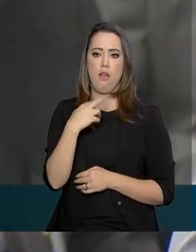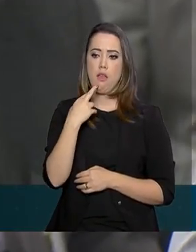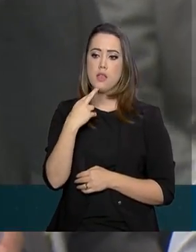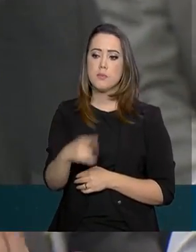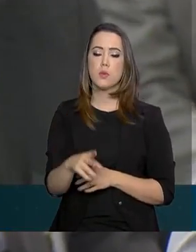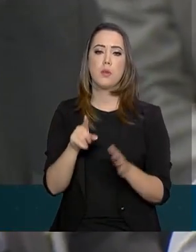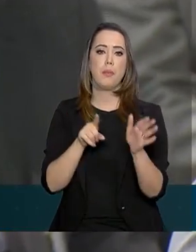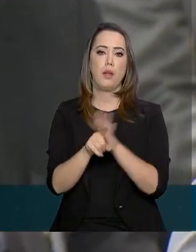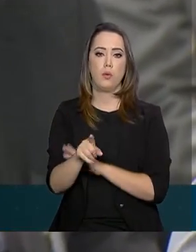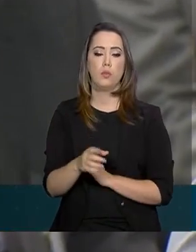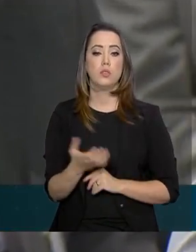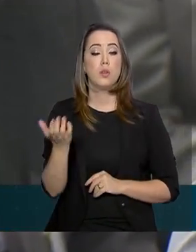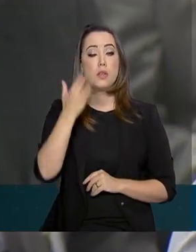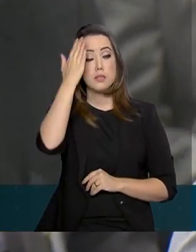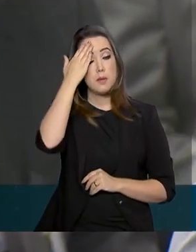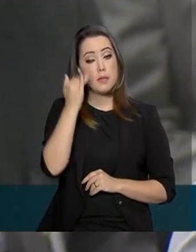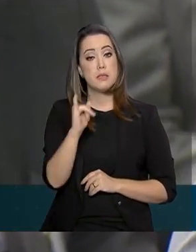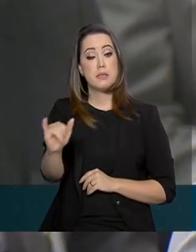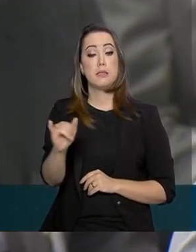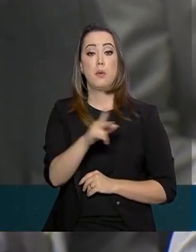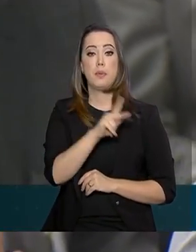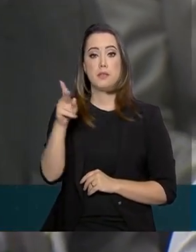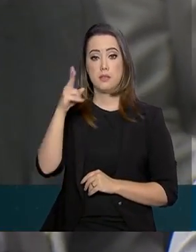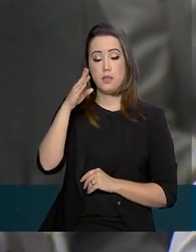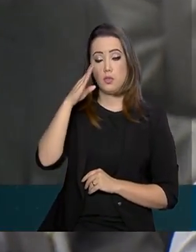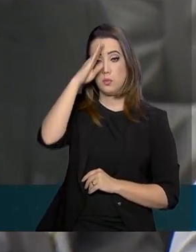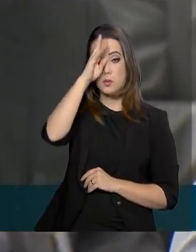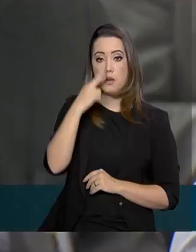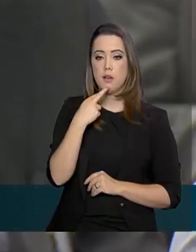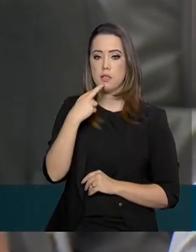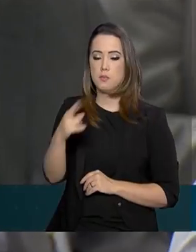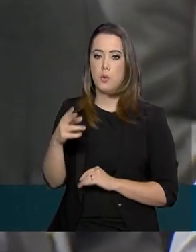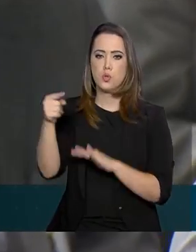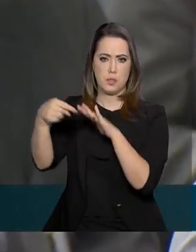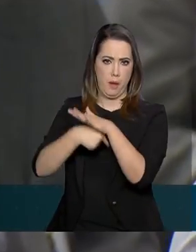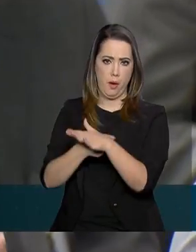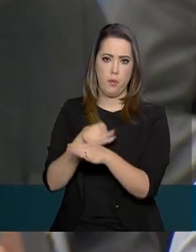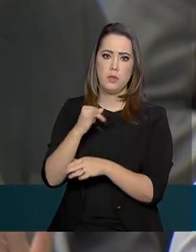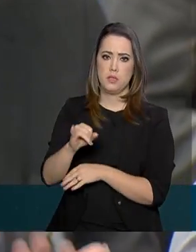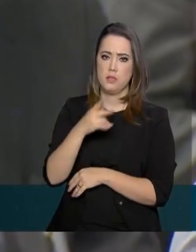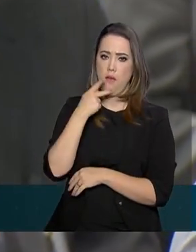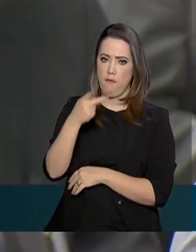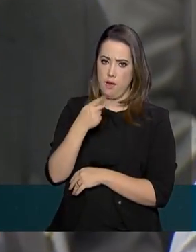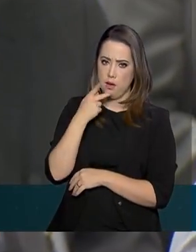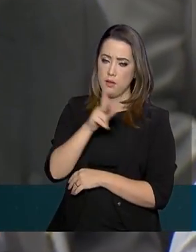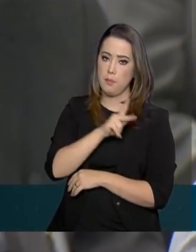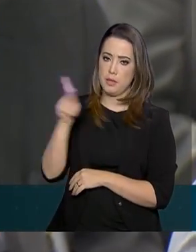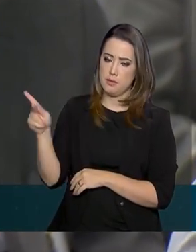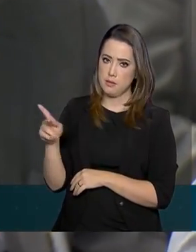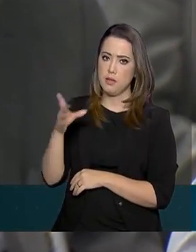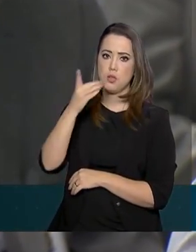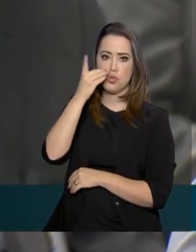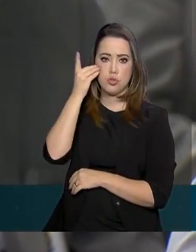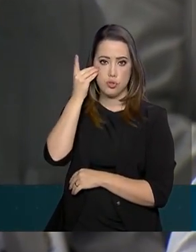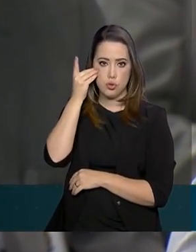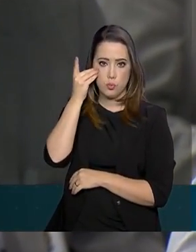vai responder essas perguntas se ele já deixou claro que se tratava mesmo do ex presidente dilma